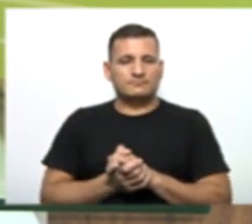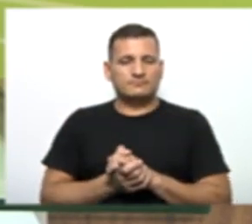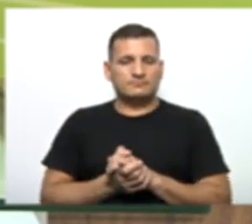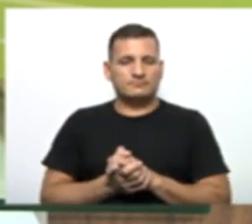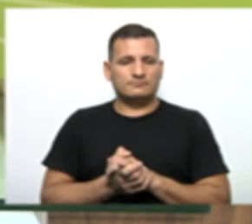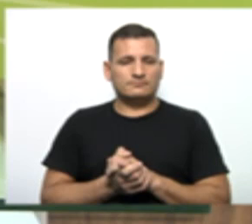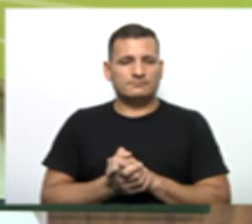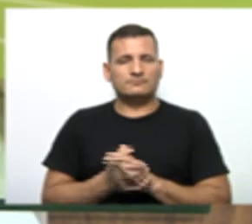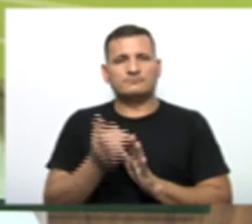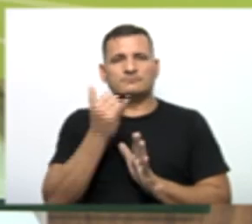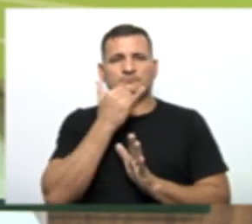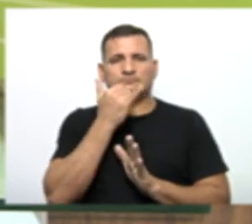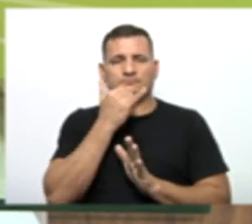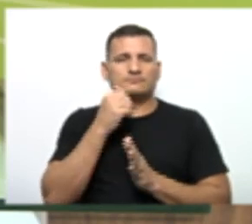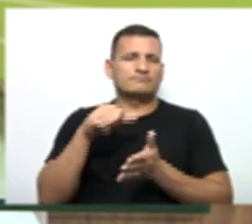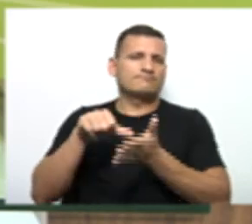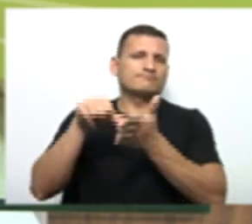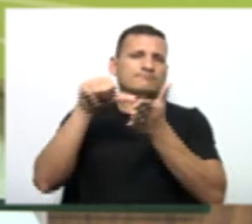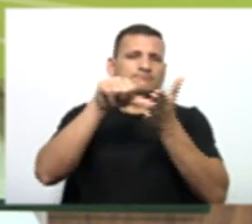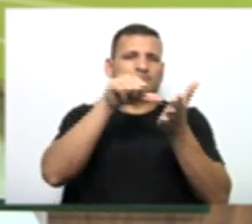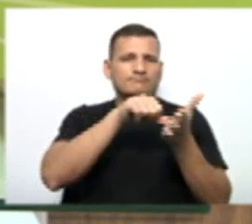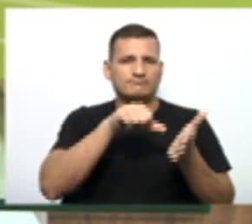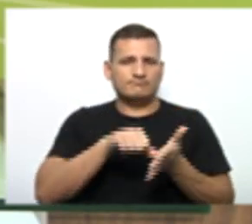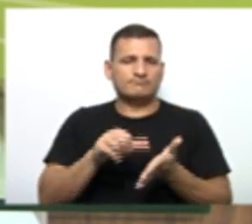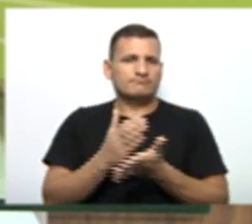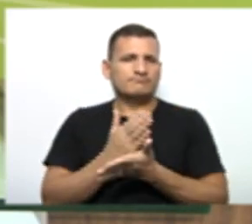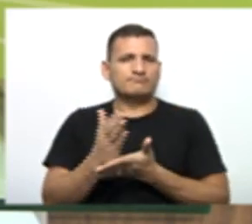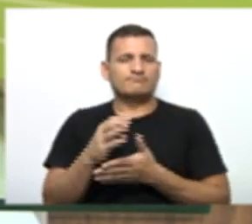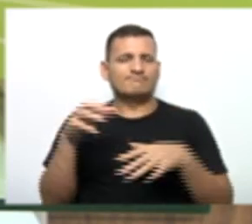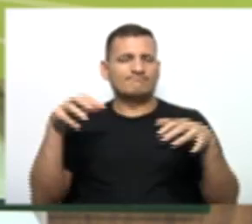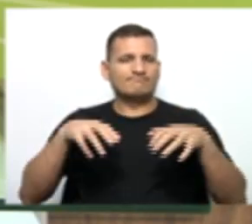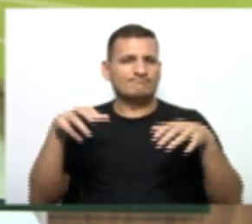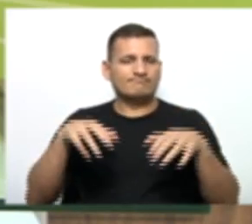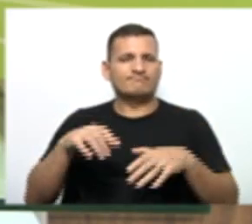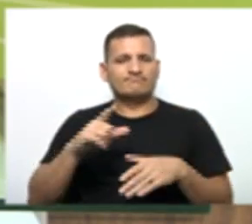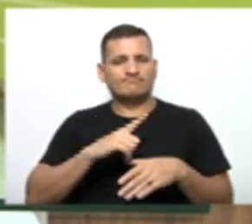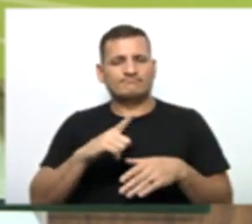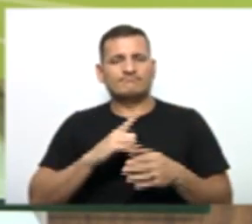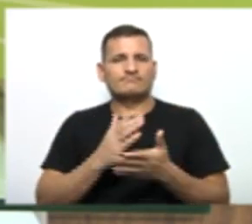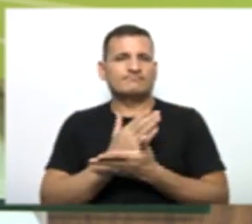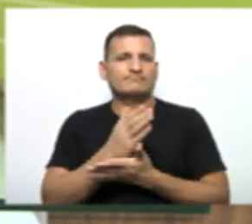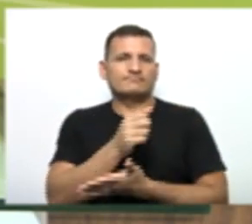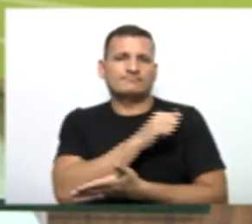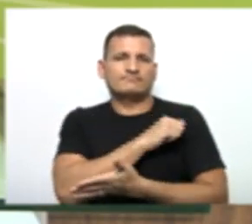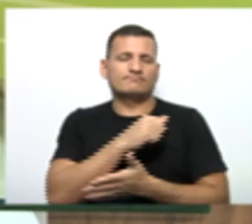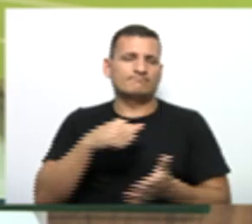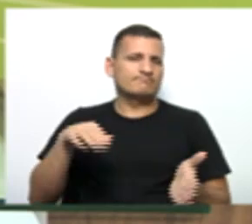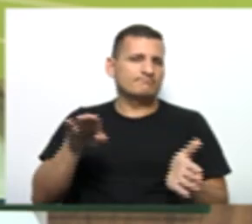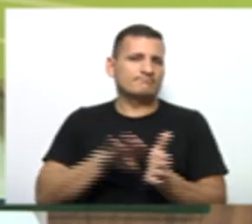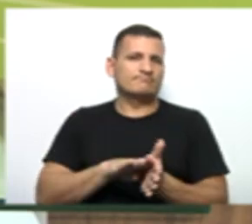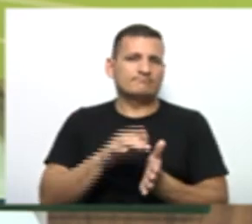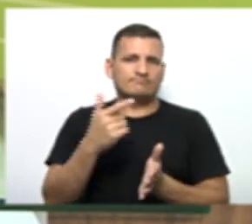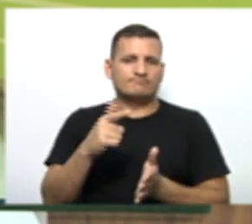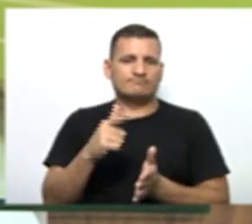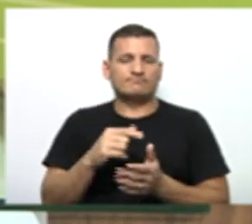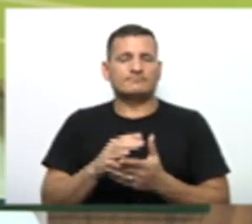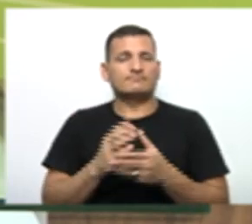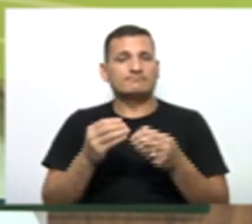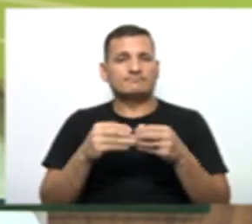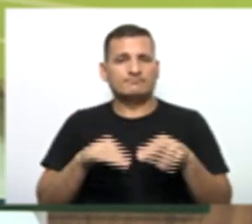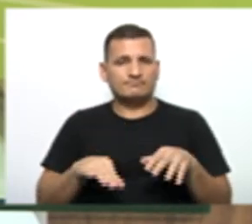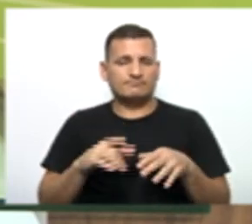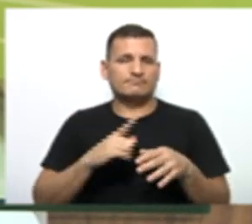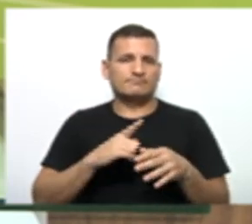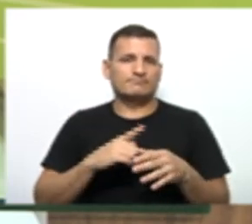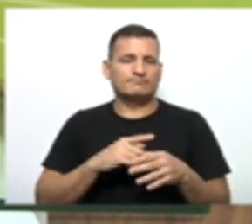está tendo sinal em algumas localidades. Está chovendo, alguns alunos ainda não chegaram, aí isso, infelizmente, está prejudicando